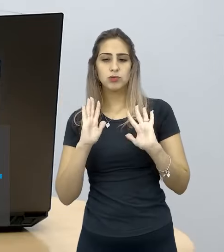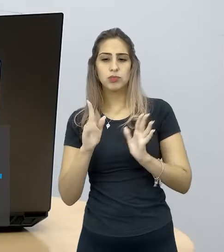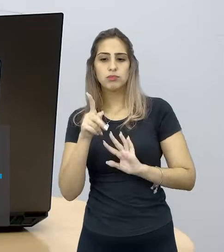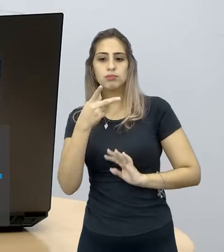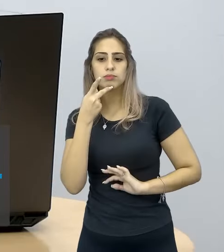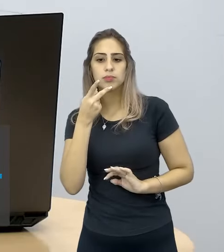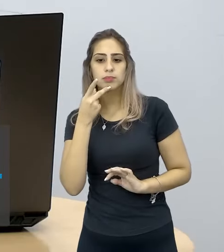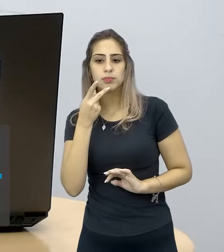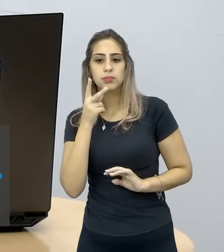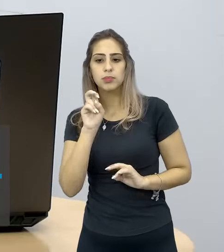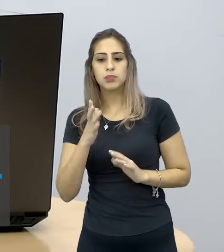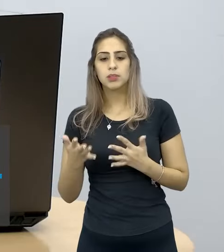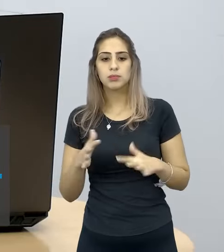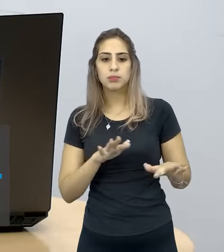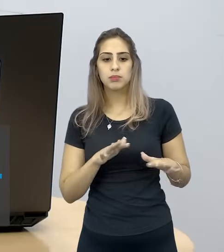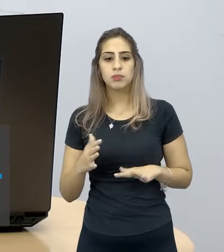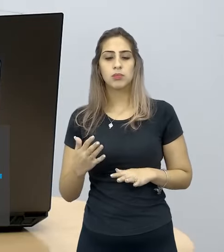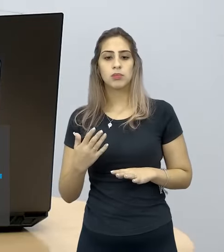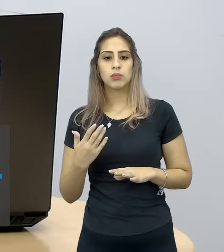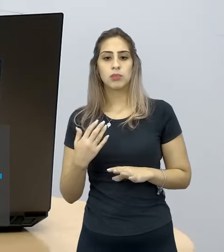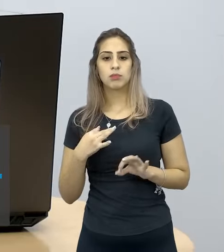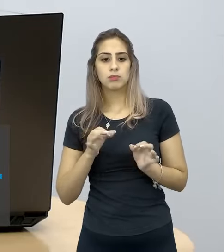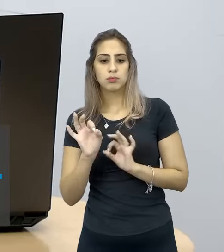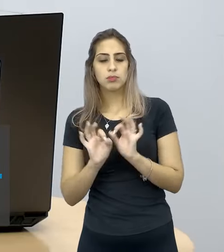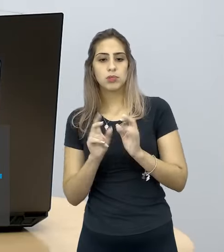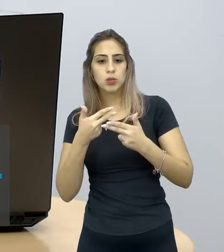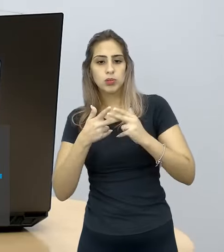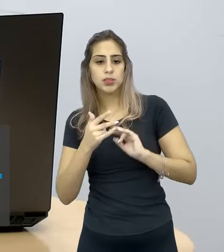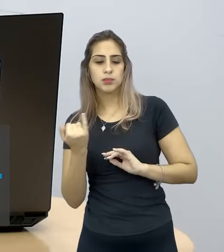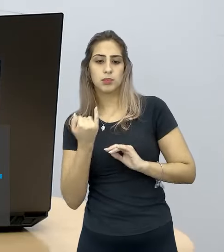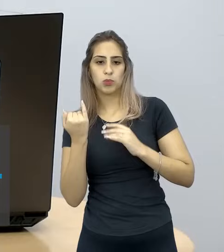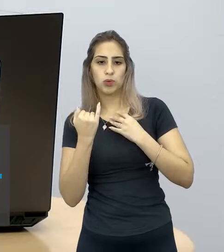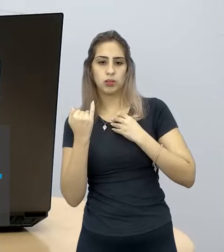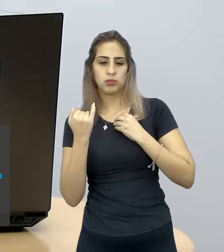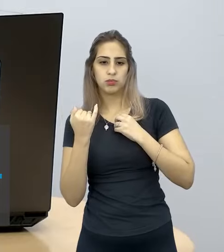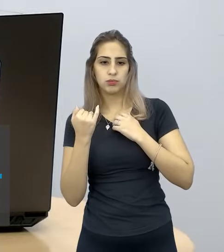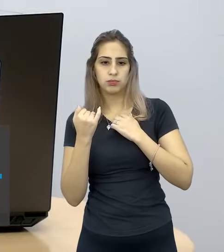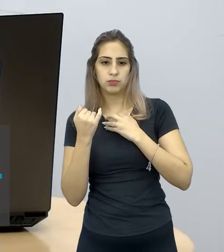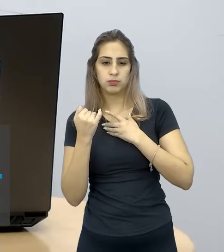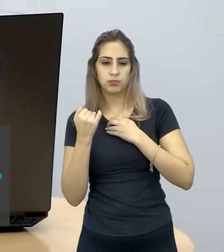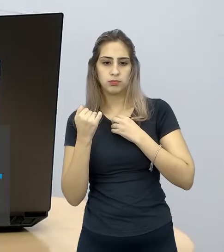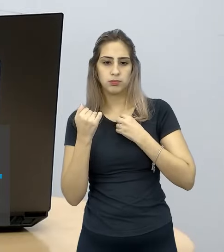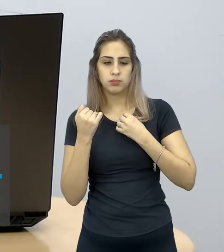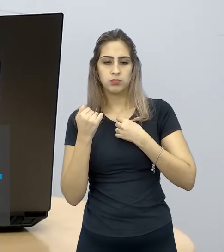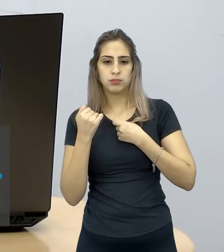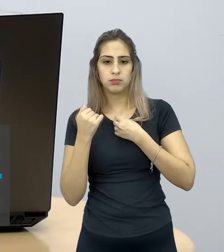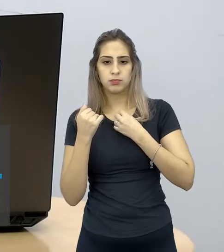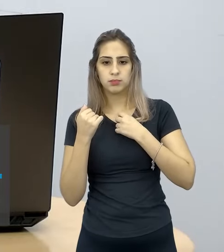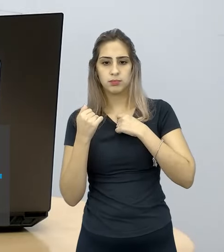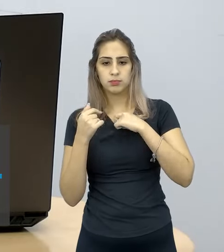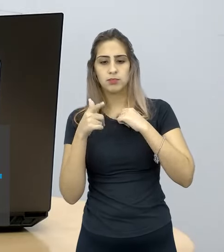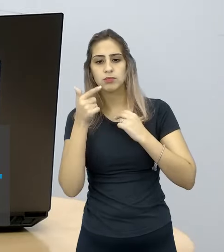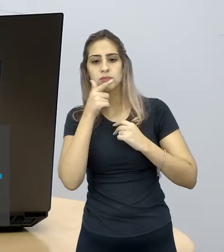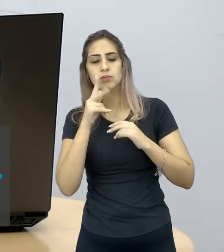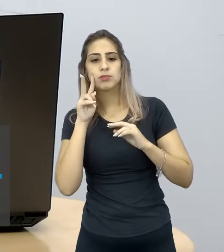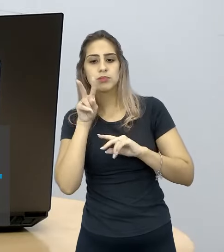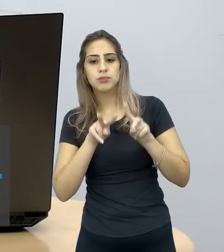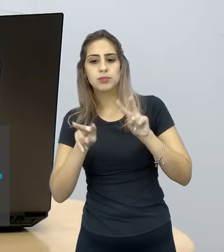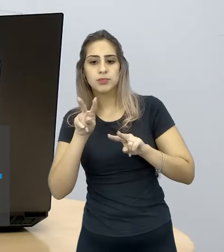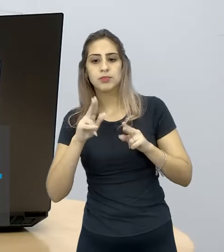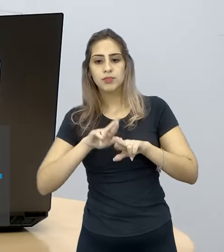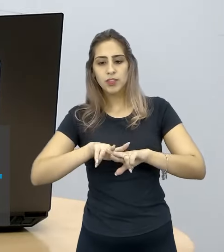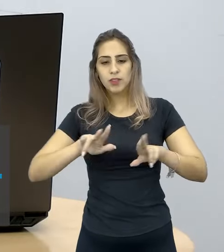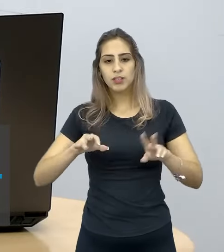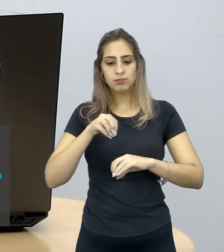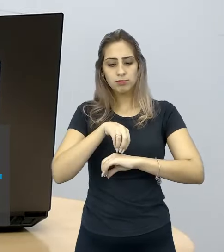falou sobre equilíbrio, coordenação, que são pontos fundamentais. E no mapa, gente, vocês conseguem ver